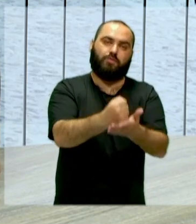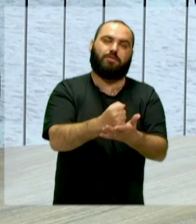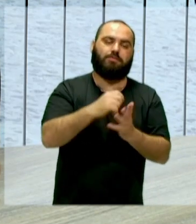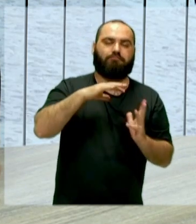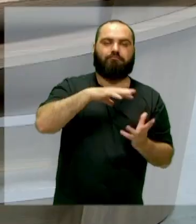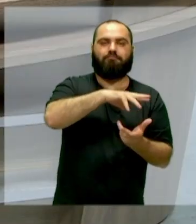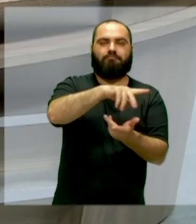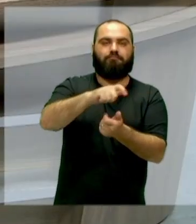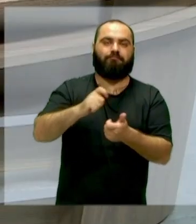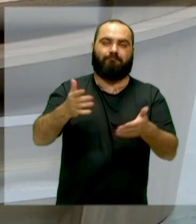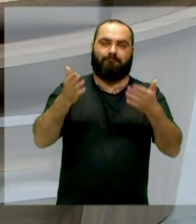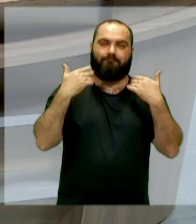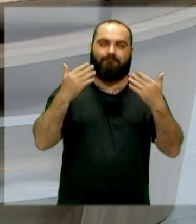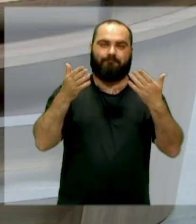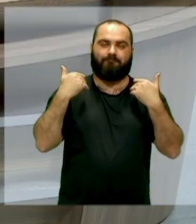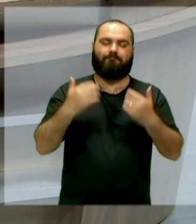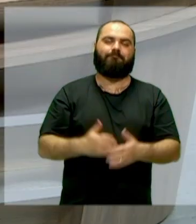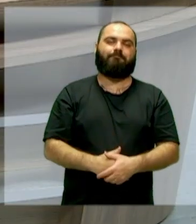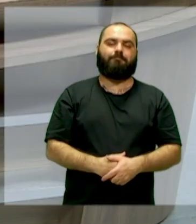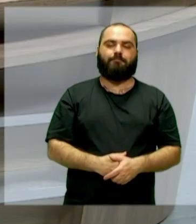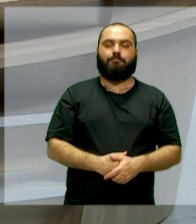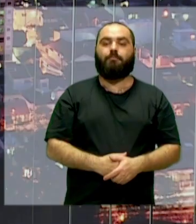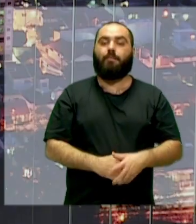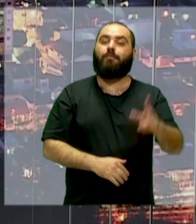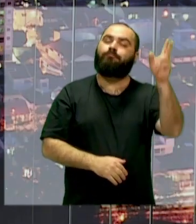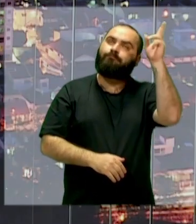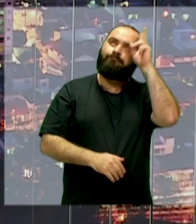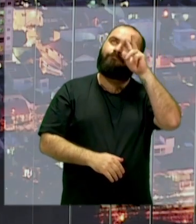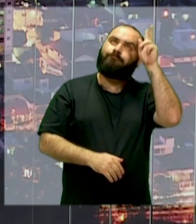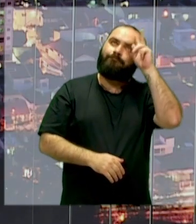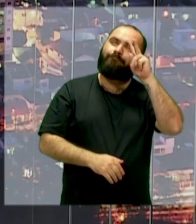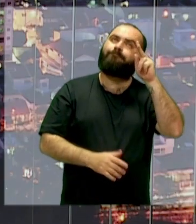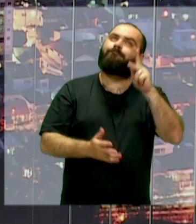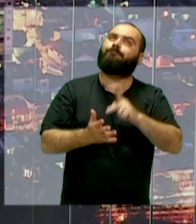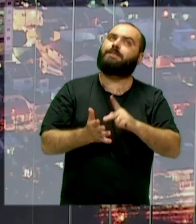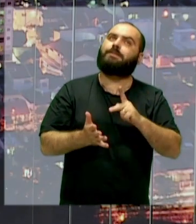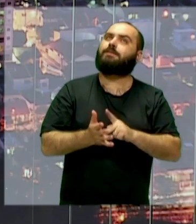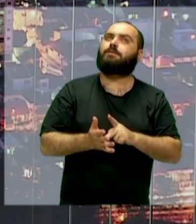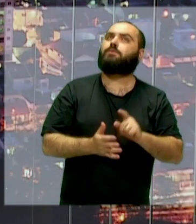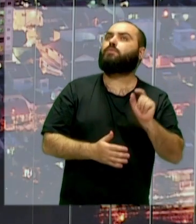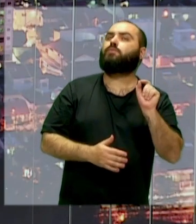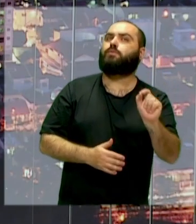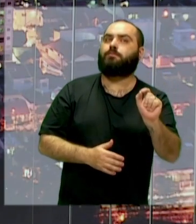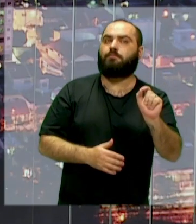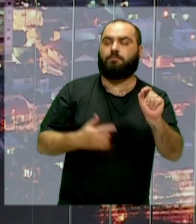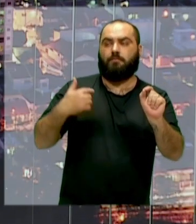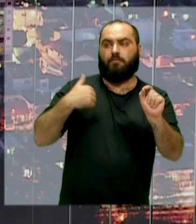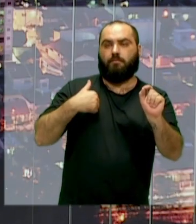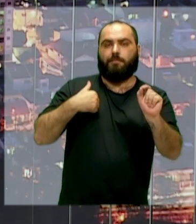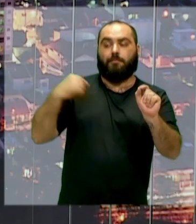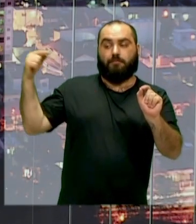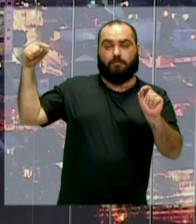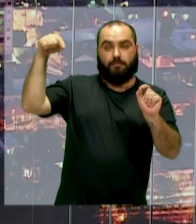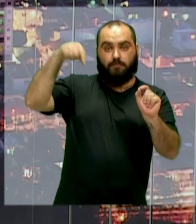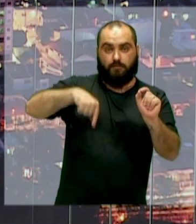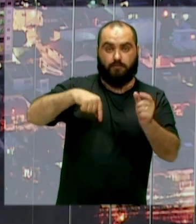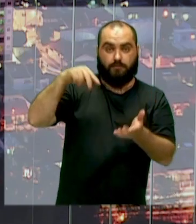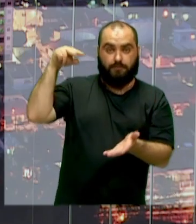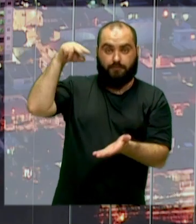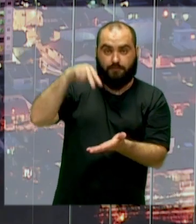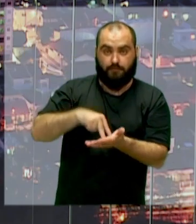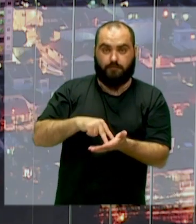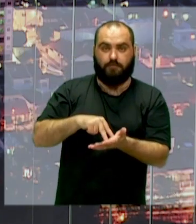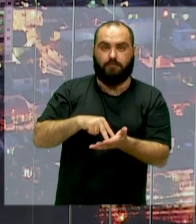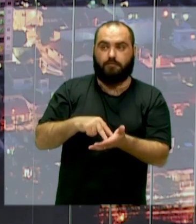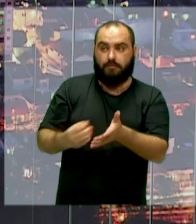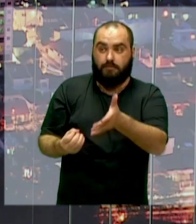climática é tu tu falavas aí o Eu lembro que eh desde que eu tô aqui na na na Câmara e desde que foi